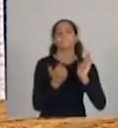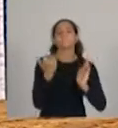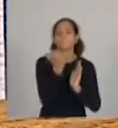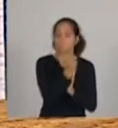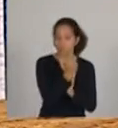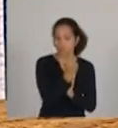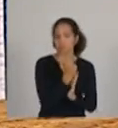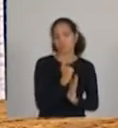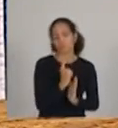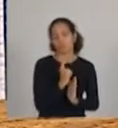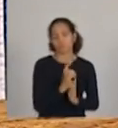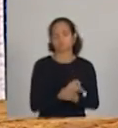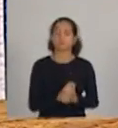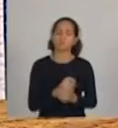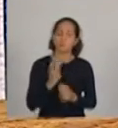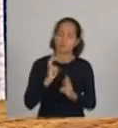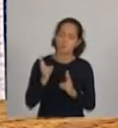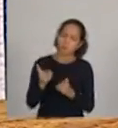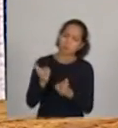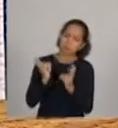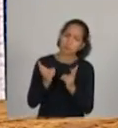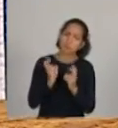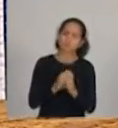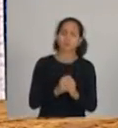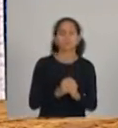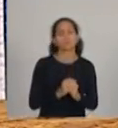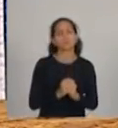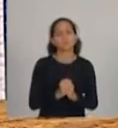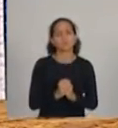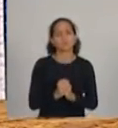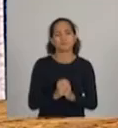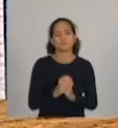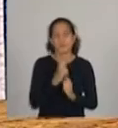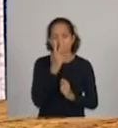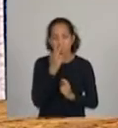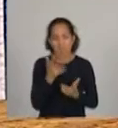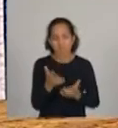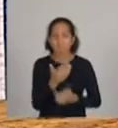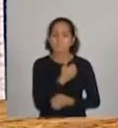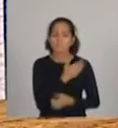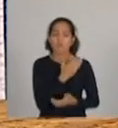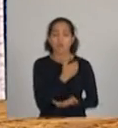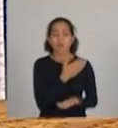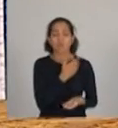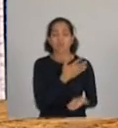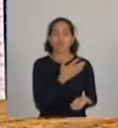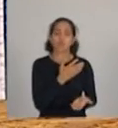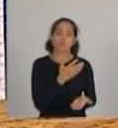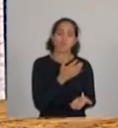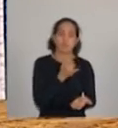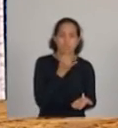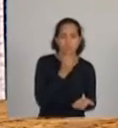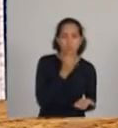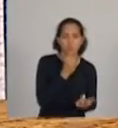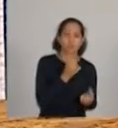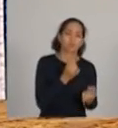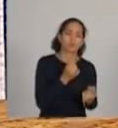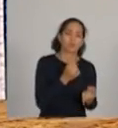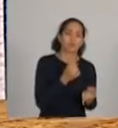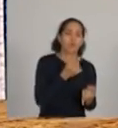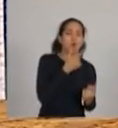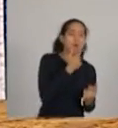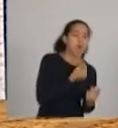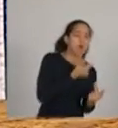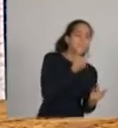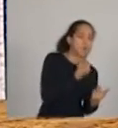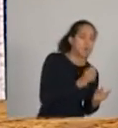E aí, eu fico observando, às vezes, né, nesse preconceito, por exemplo, de adoção por parte de